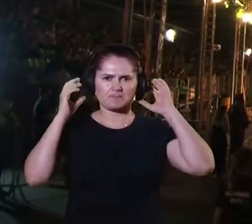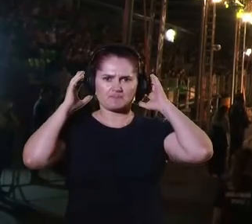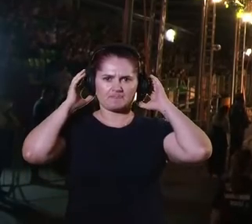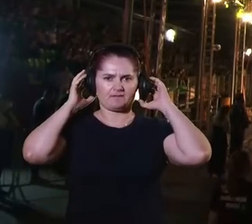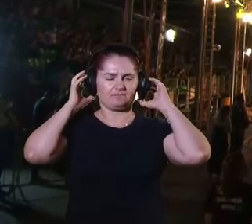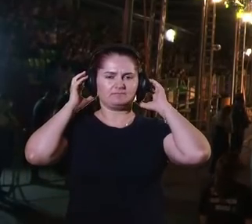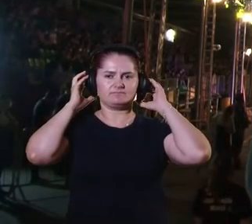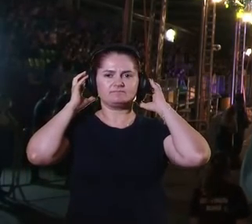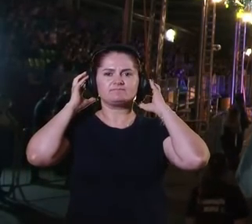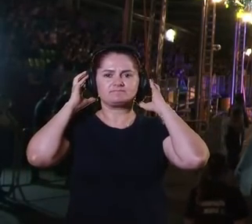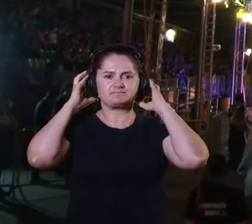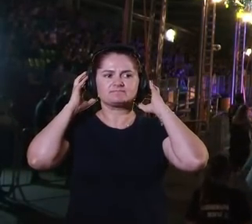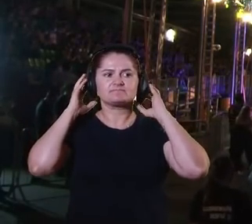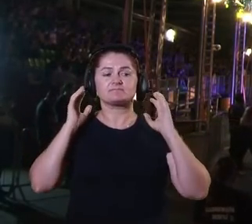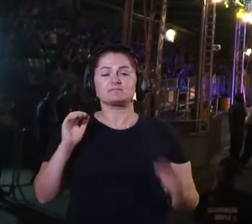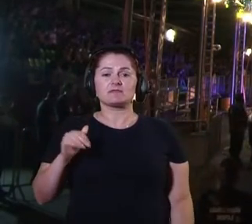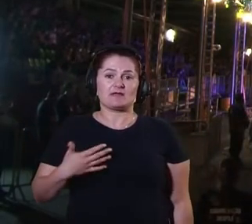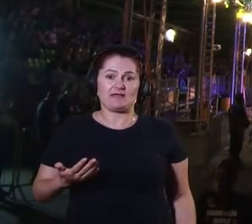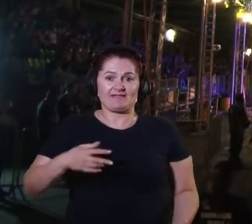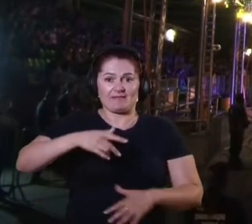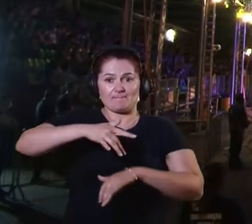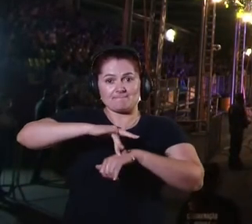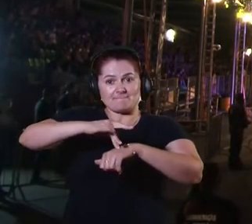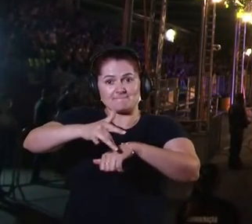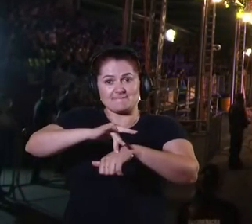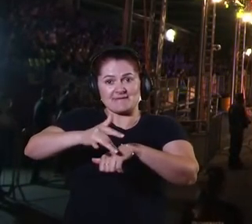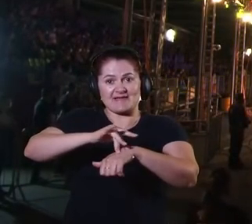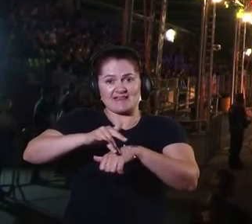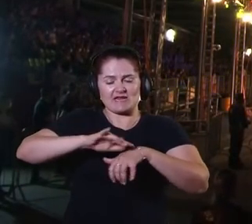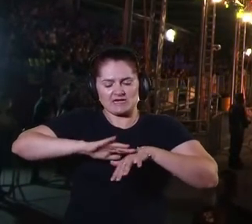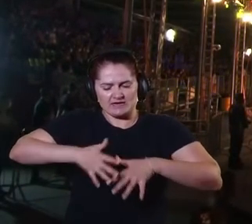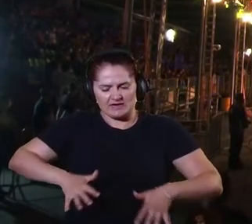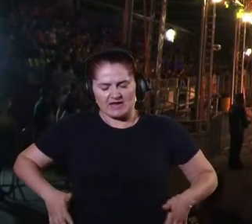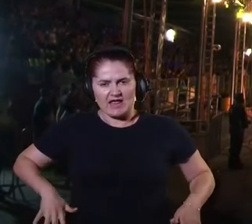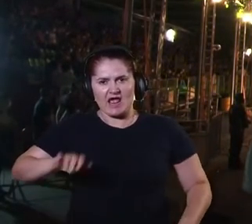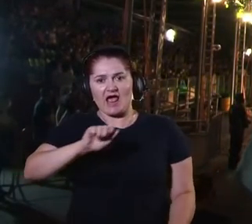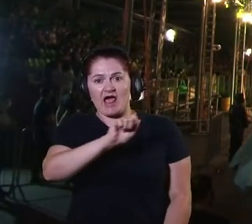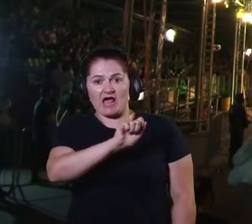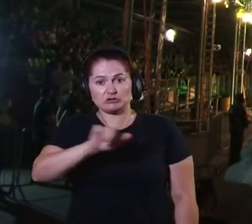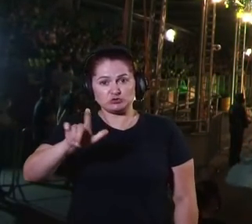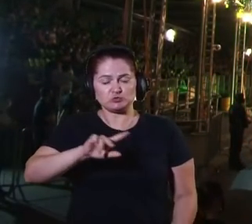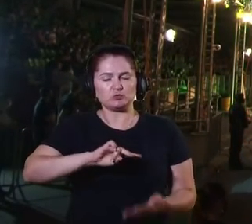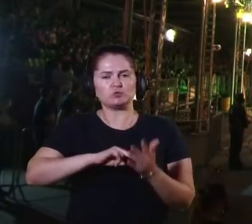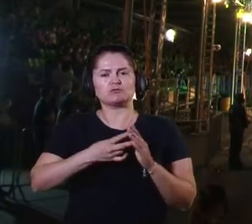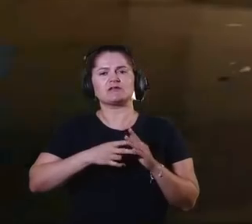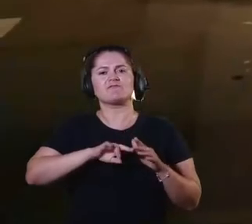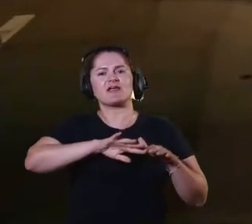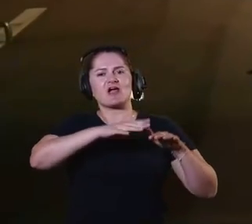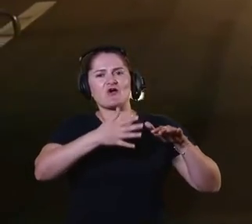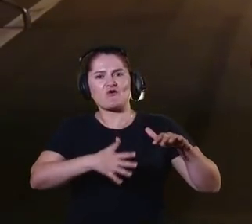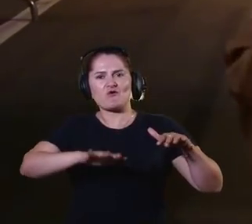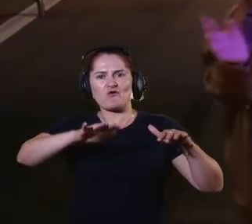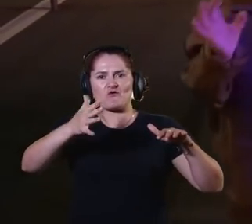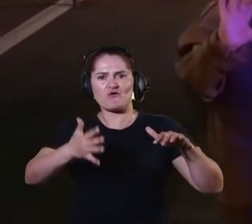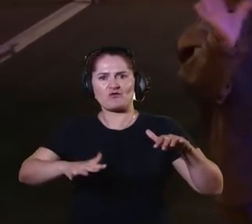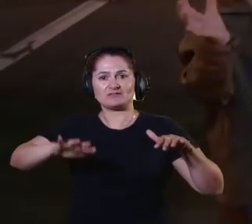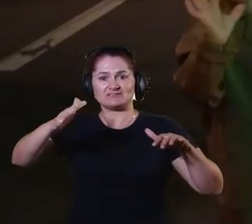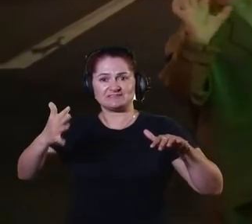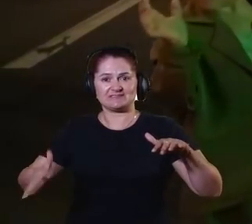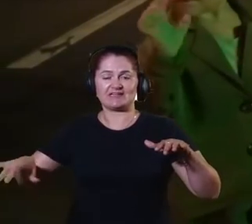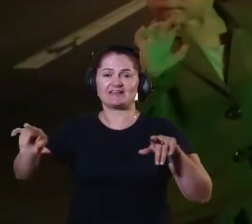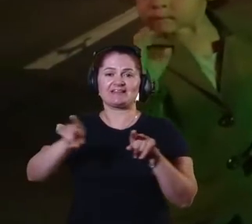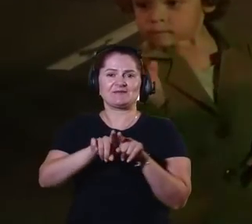azul, representando também o mar, né, os oceanos, em consequência de um globo terrestre que